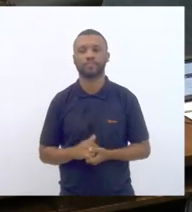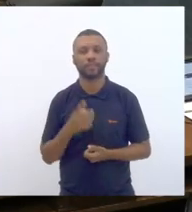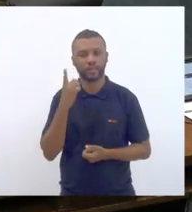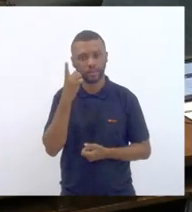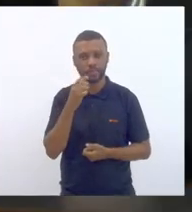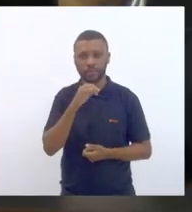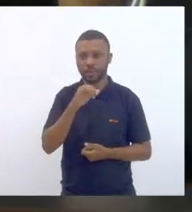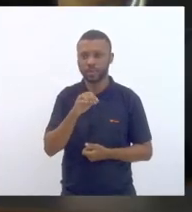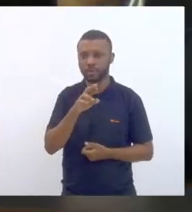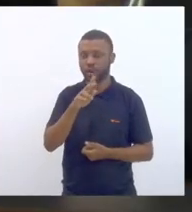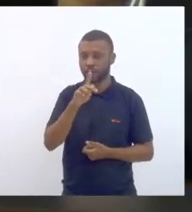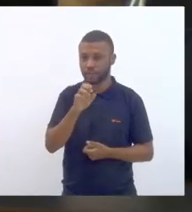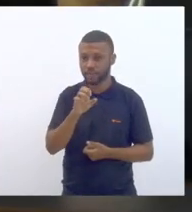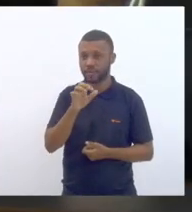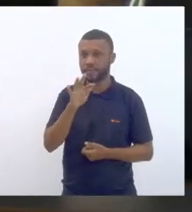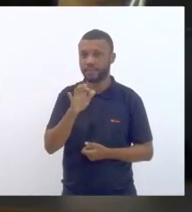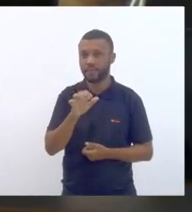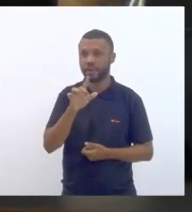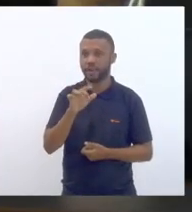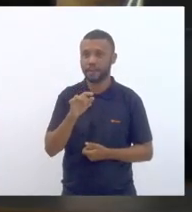Deputado Jorge Felipe Neto.